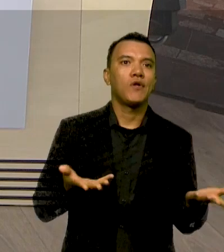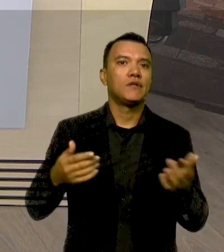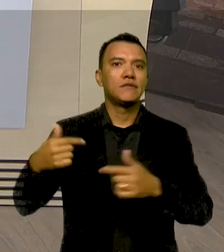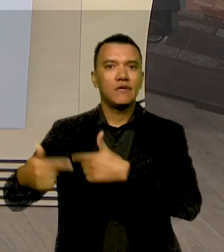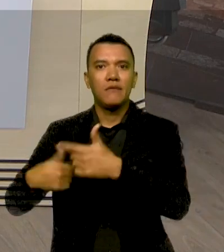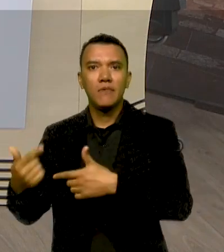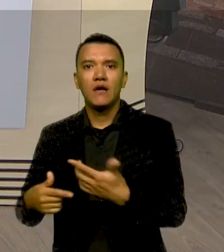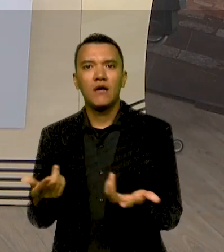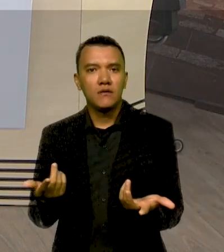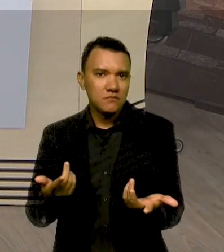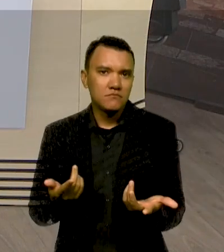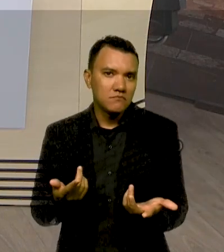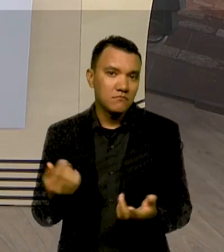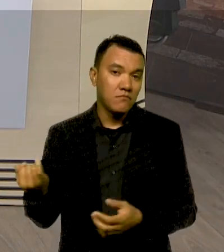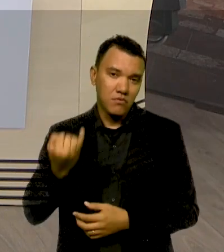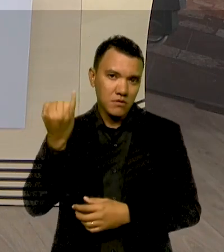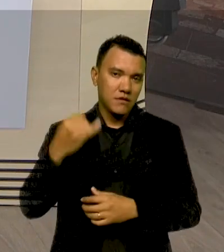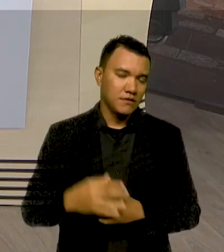diferença.